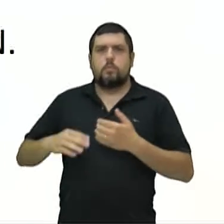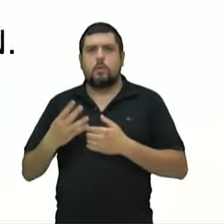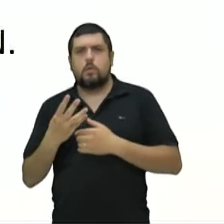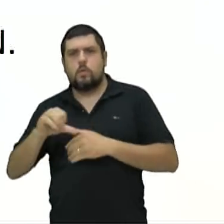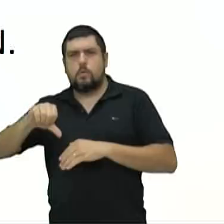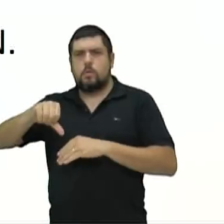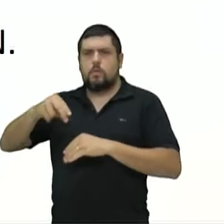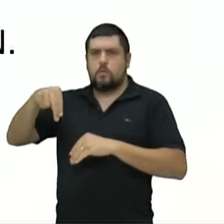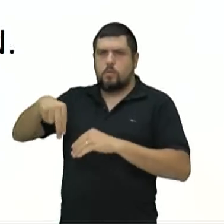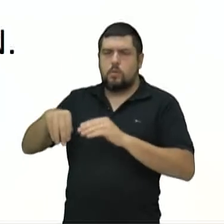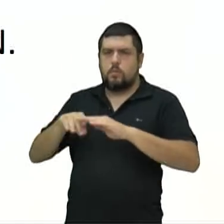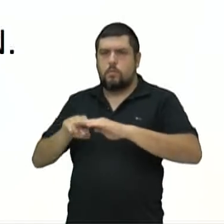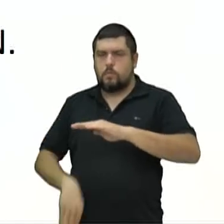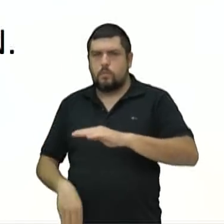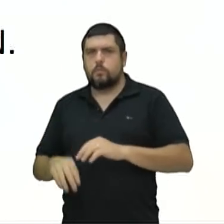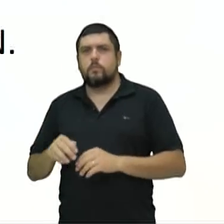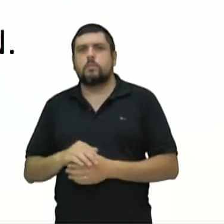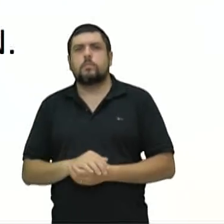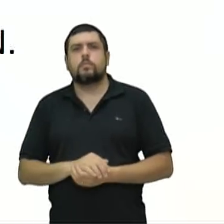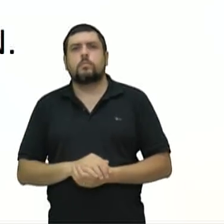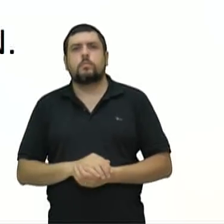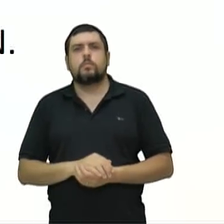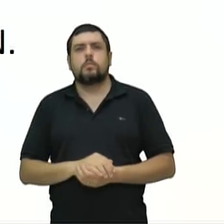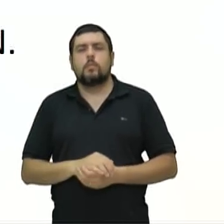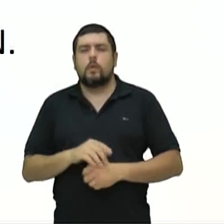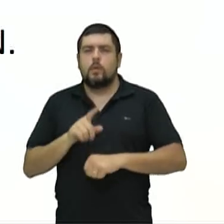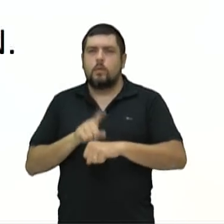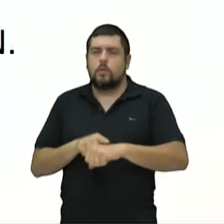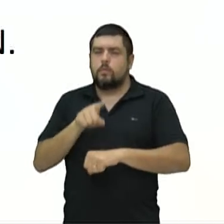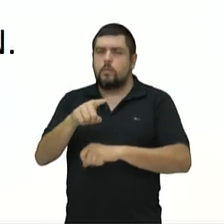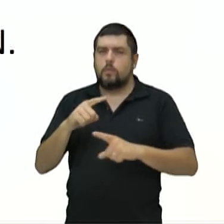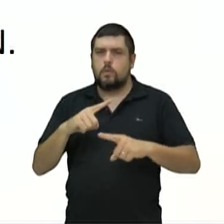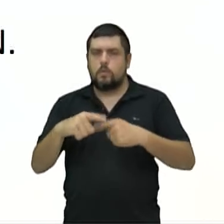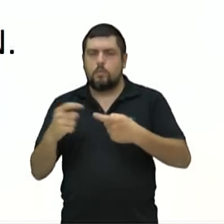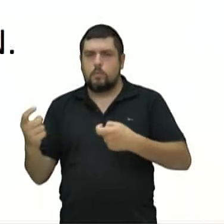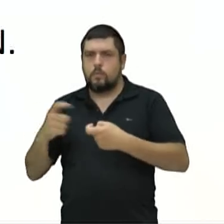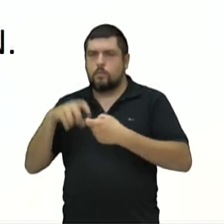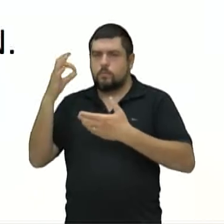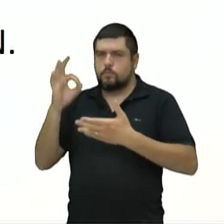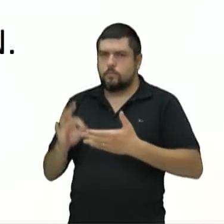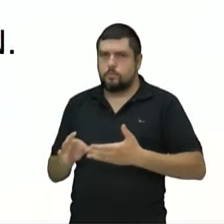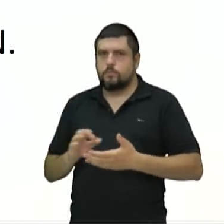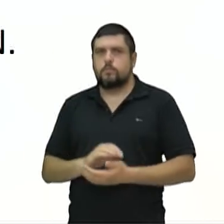newtons. Vou dar mais uma questão para vocês, um tempinho para vocês, e daqui a pouco a gente responde essa questão aí.